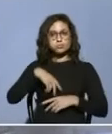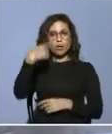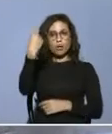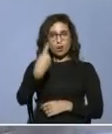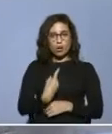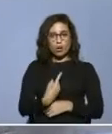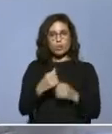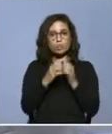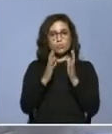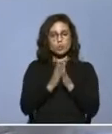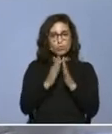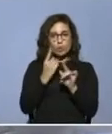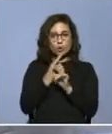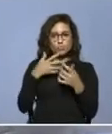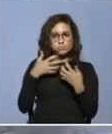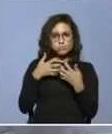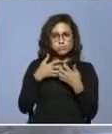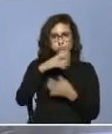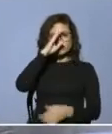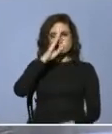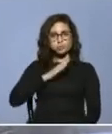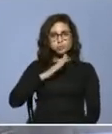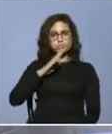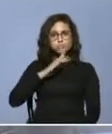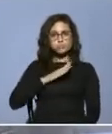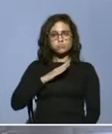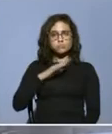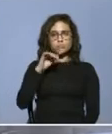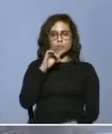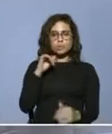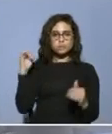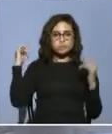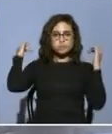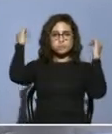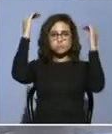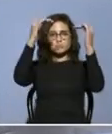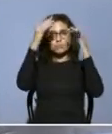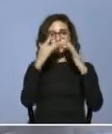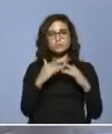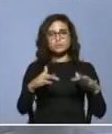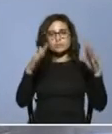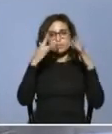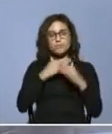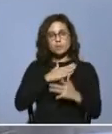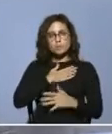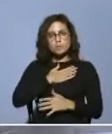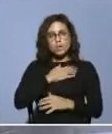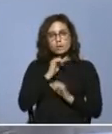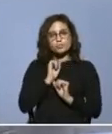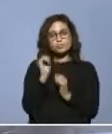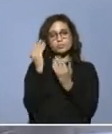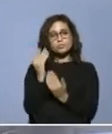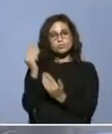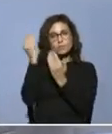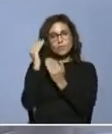toda a milícia dos exércitos celestes, cantamos o hino da vossa